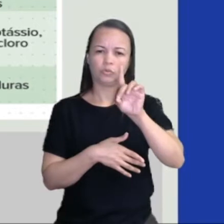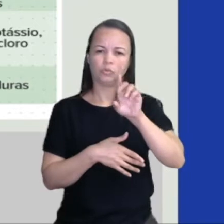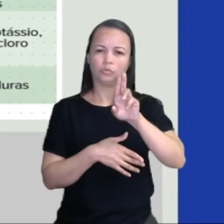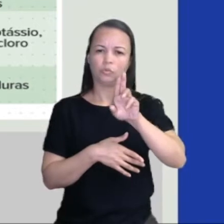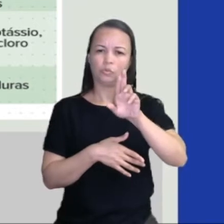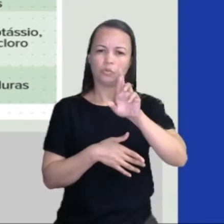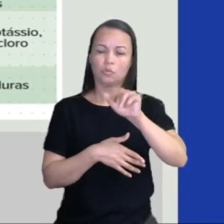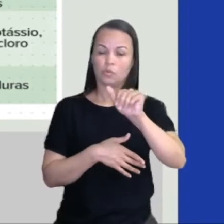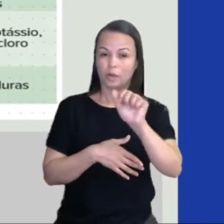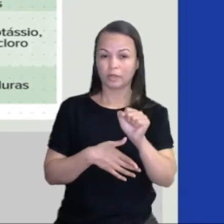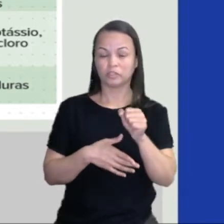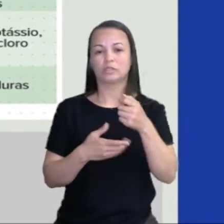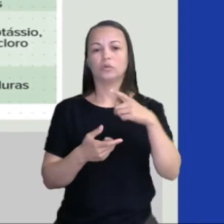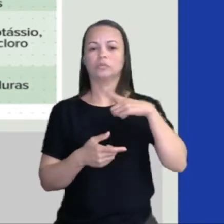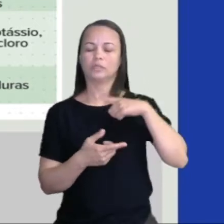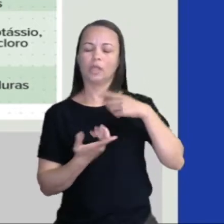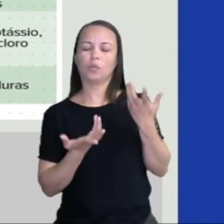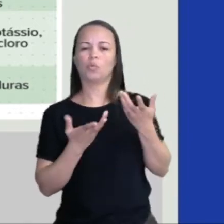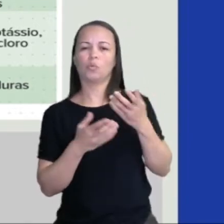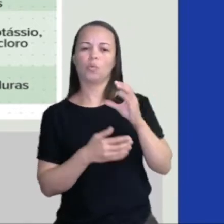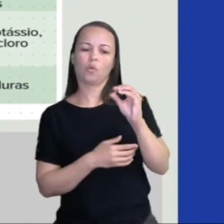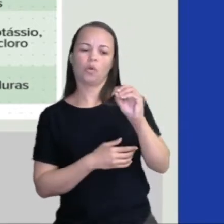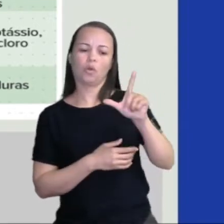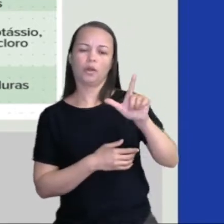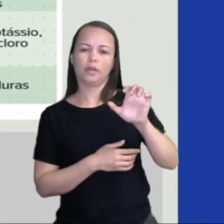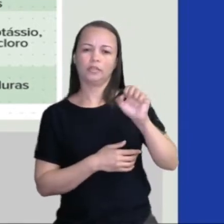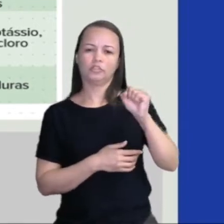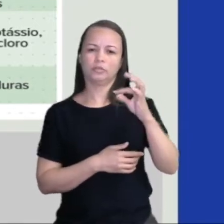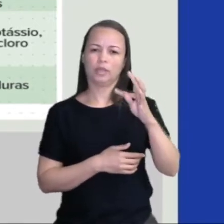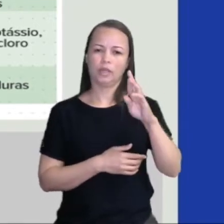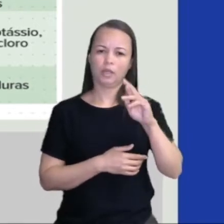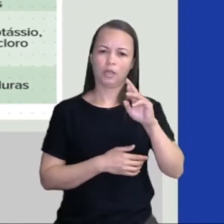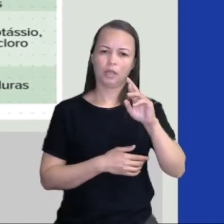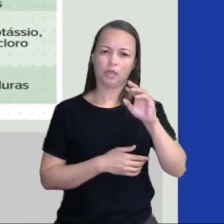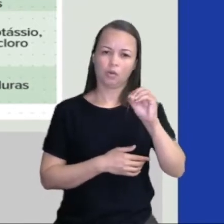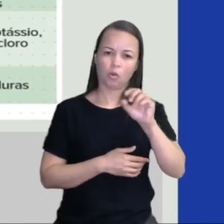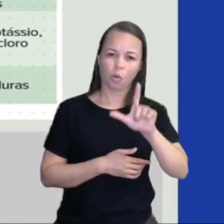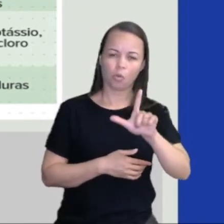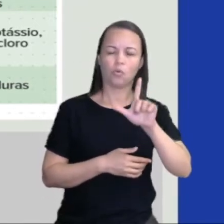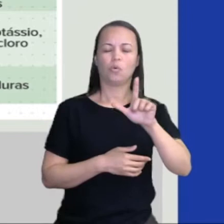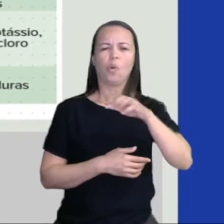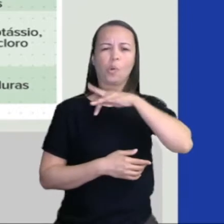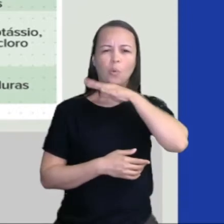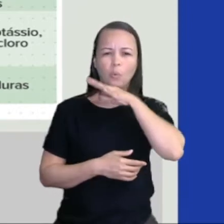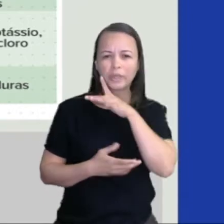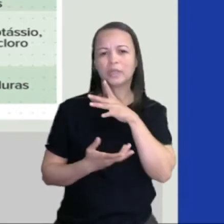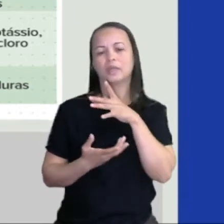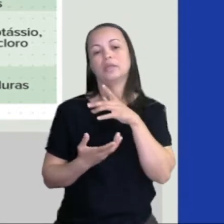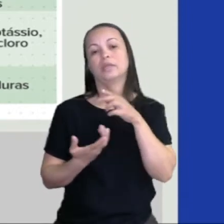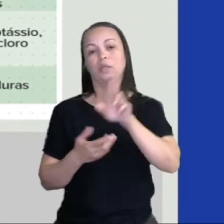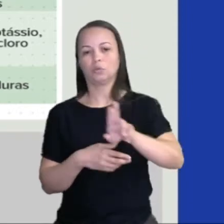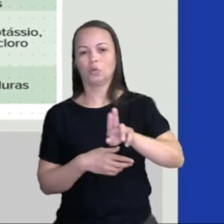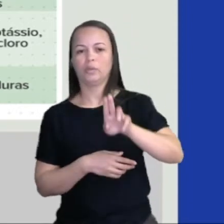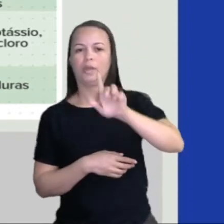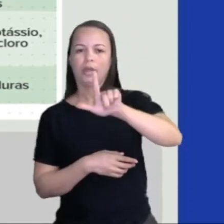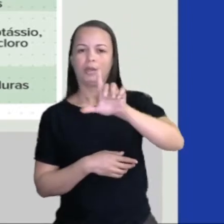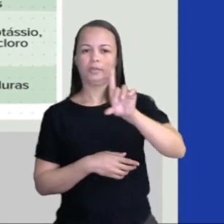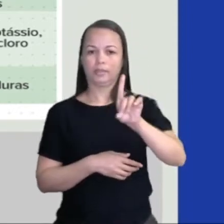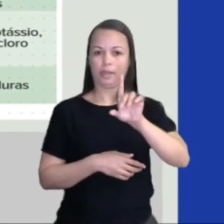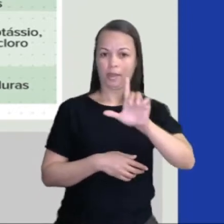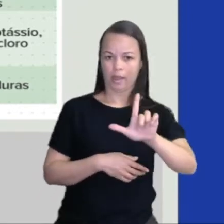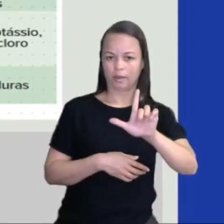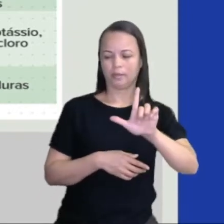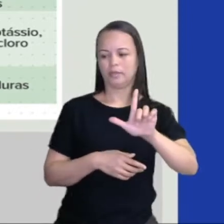no chamado colesterol ruim, o chamado LDL, tá? E absorção também de açúcar. Então, vai